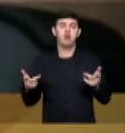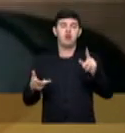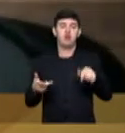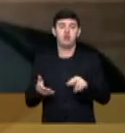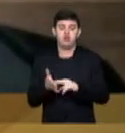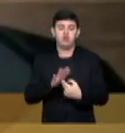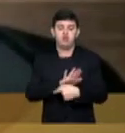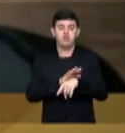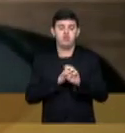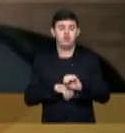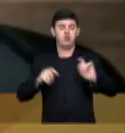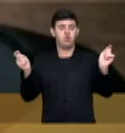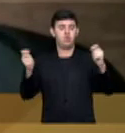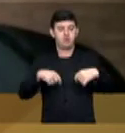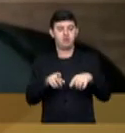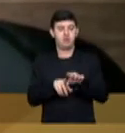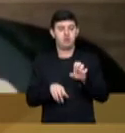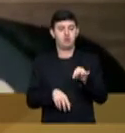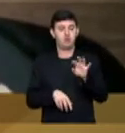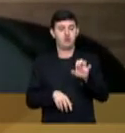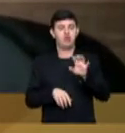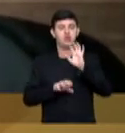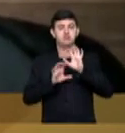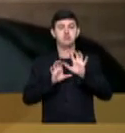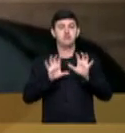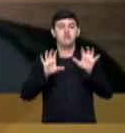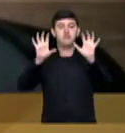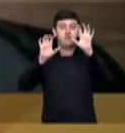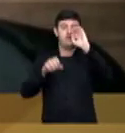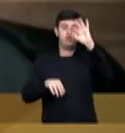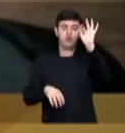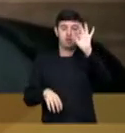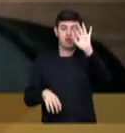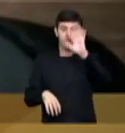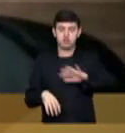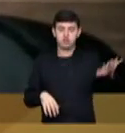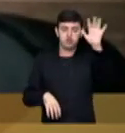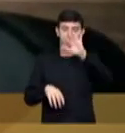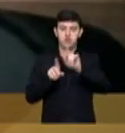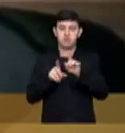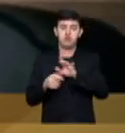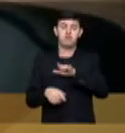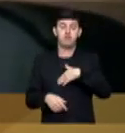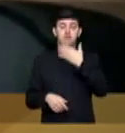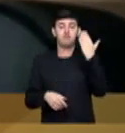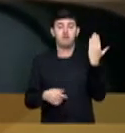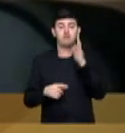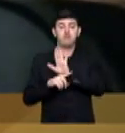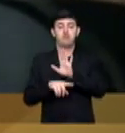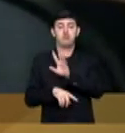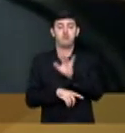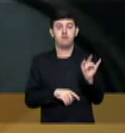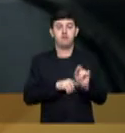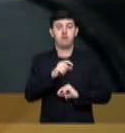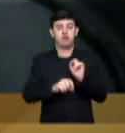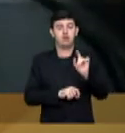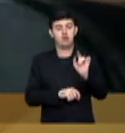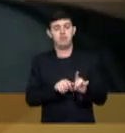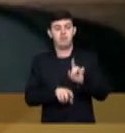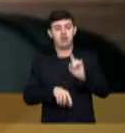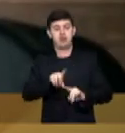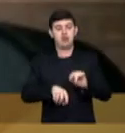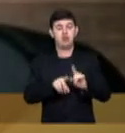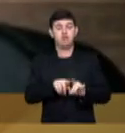dos demais entes federativos. Contanto que favoreça a realização material de direitos